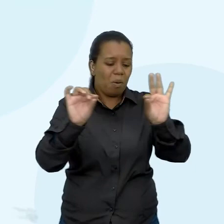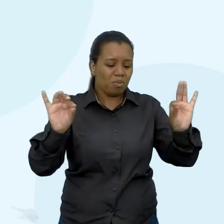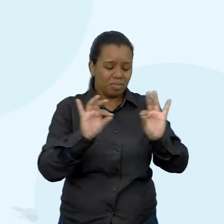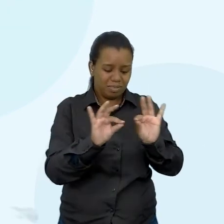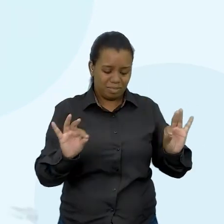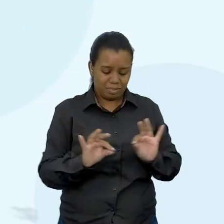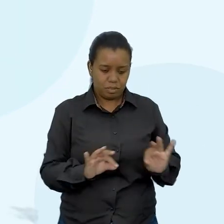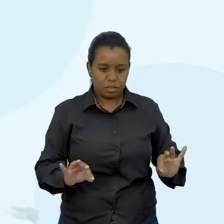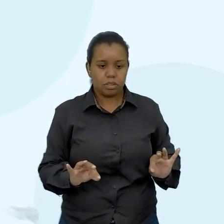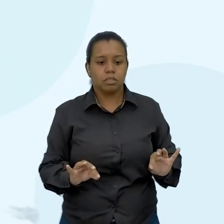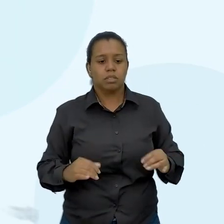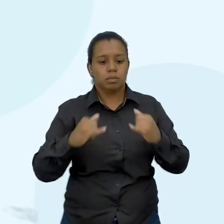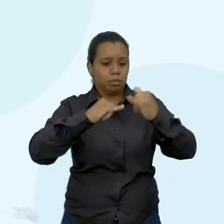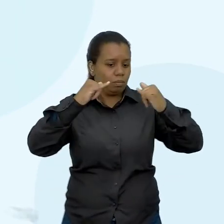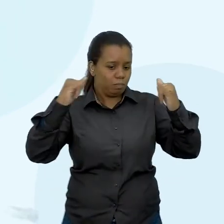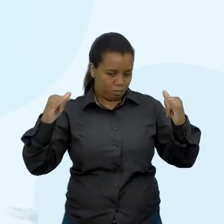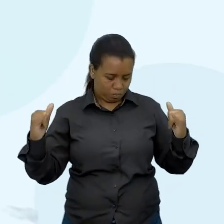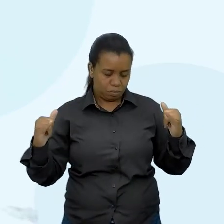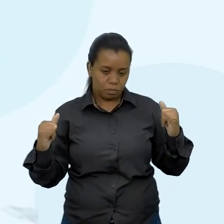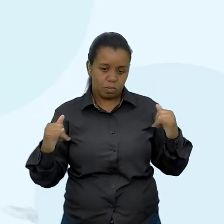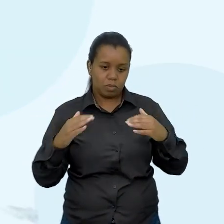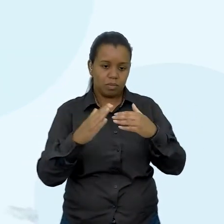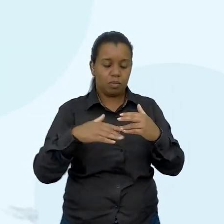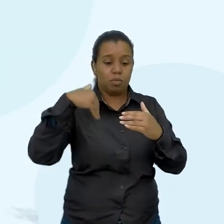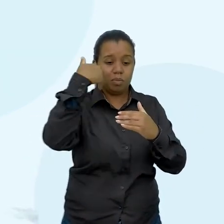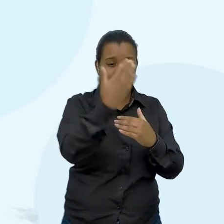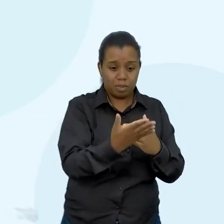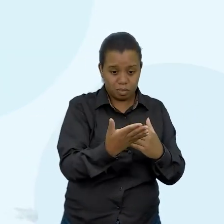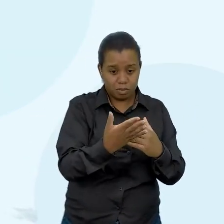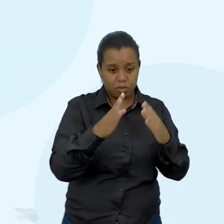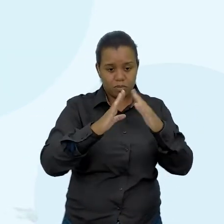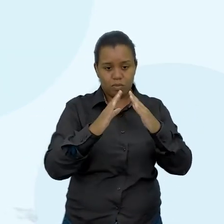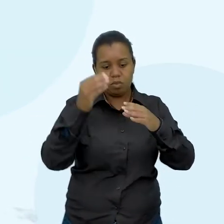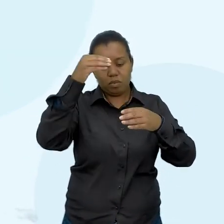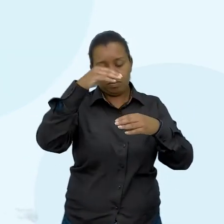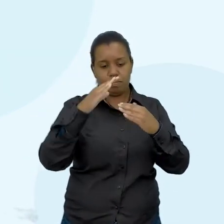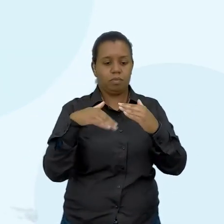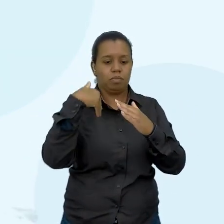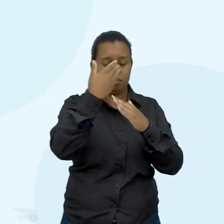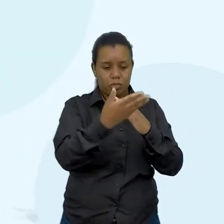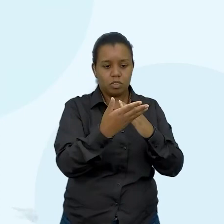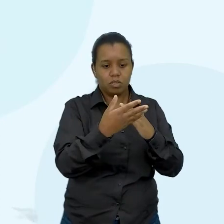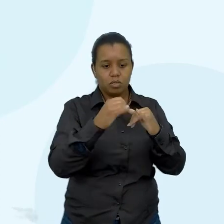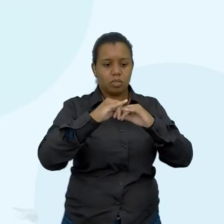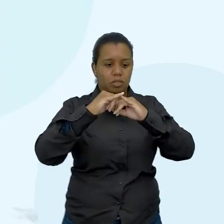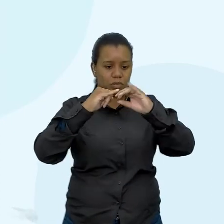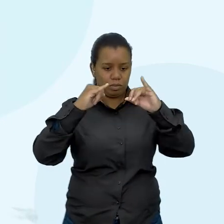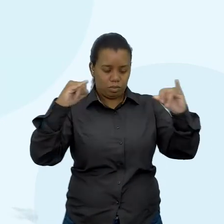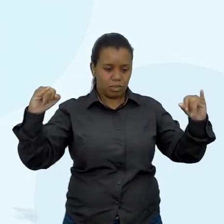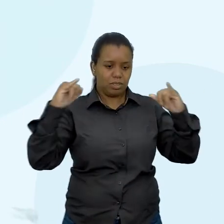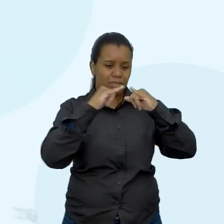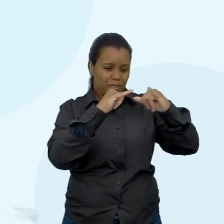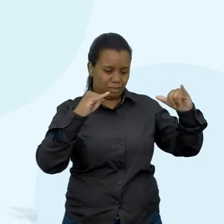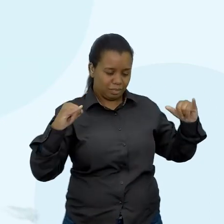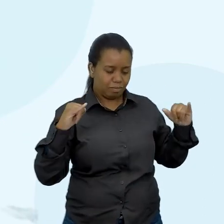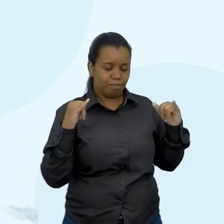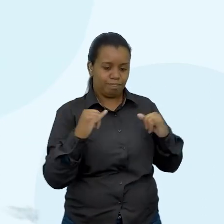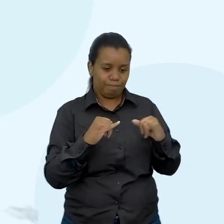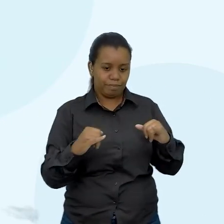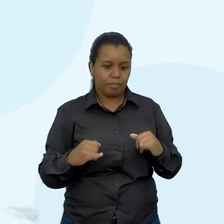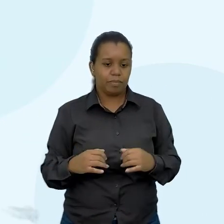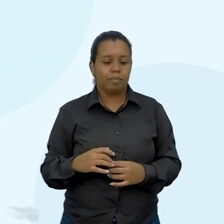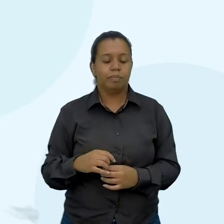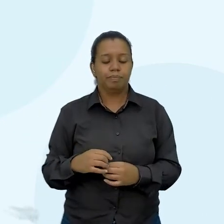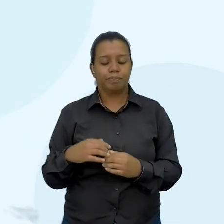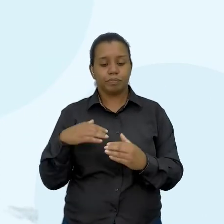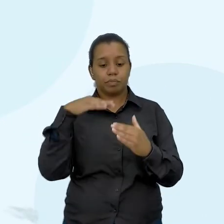casas que os fios ficam pro lado de fora, aliás, quase todas as casas, eu estou até olhando aqui para o meu estúdio, aqui está cheio de cabos pro lado de